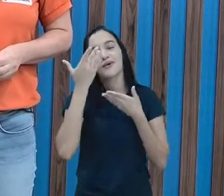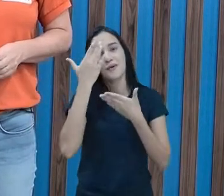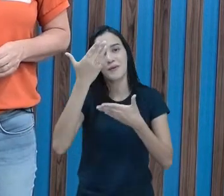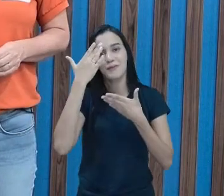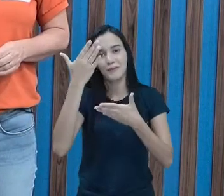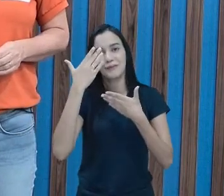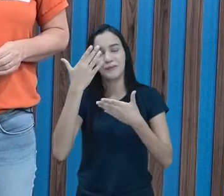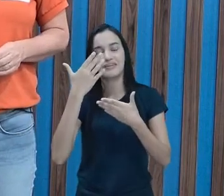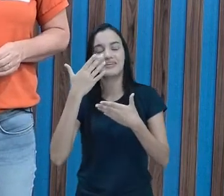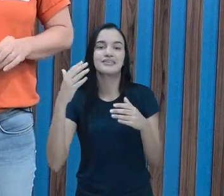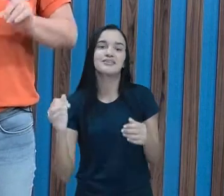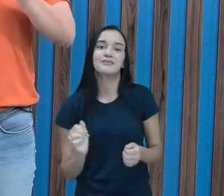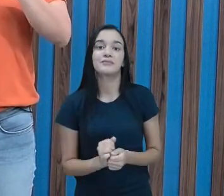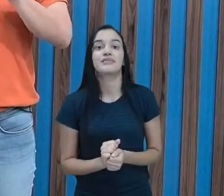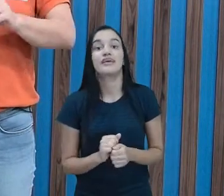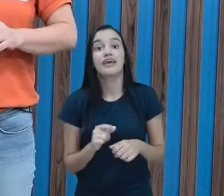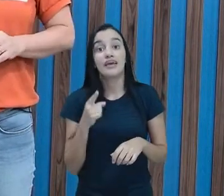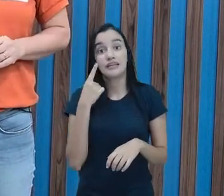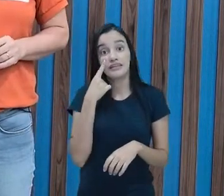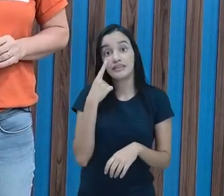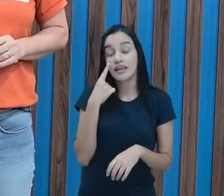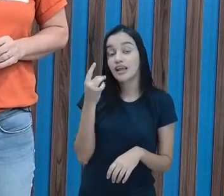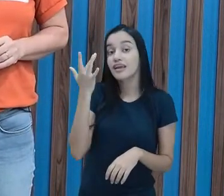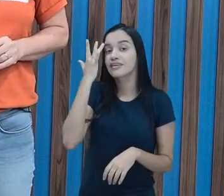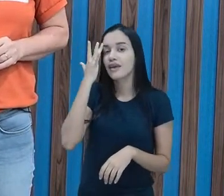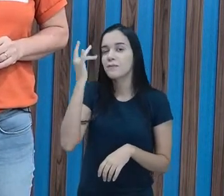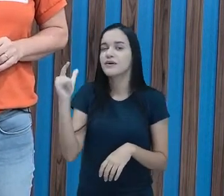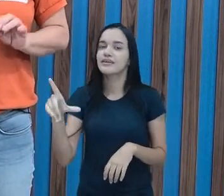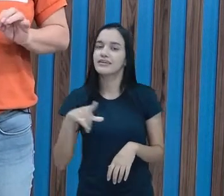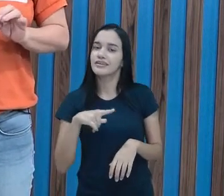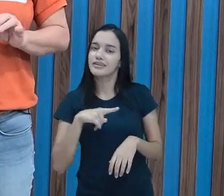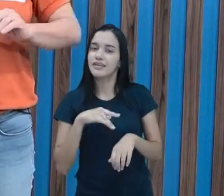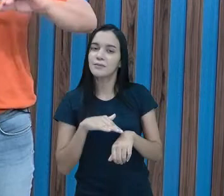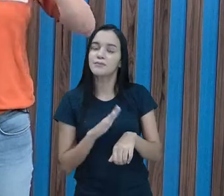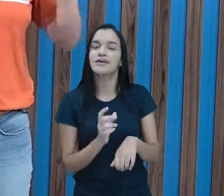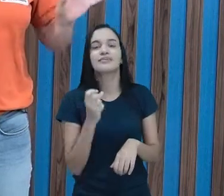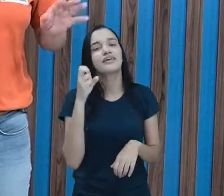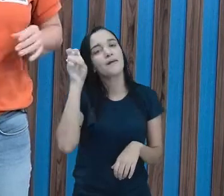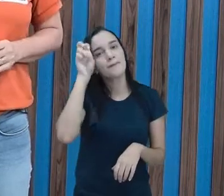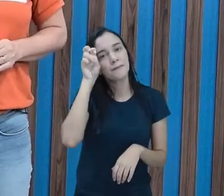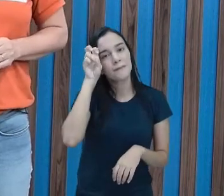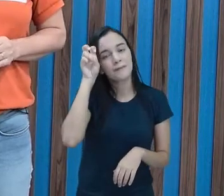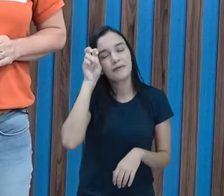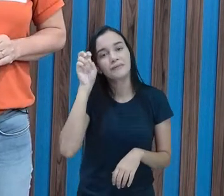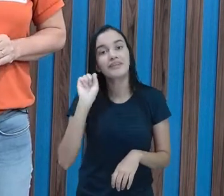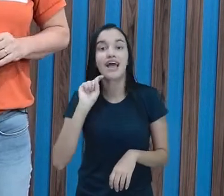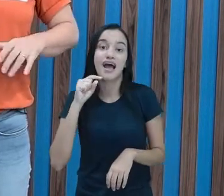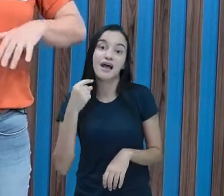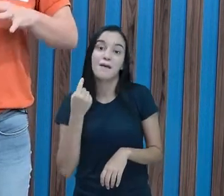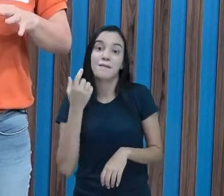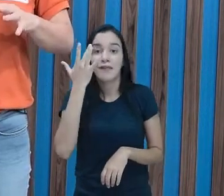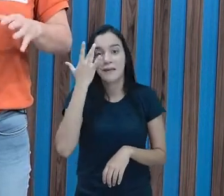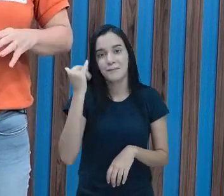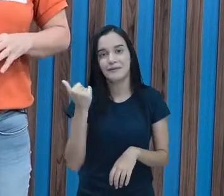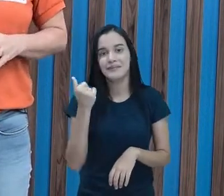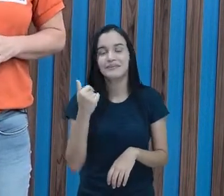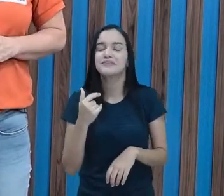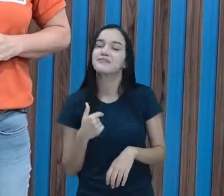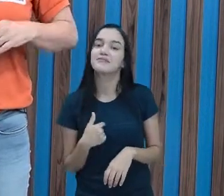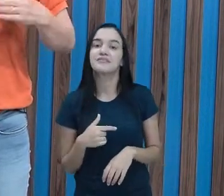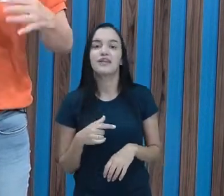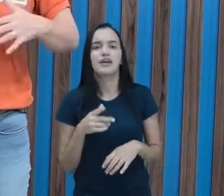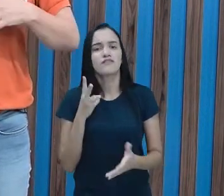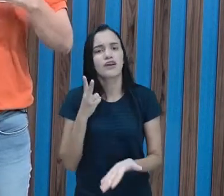obrigada pela sua companhia. E se liga que amanhã tem mais, hein? Hoje é quinta-feira ainda, daqui a pouco, chega amanhã e a gente